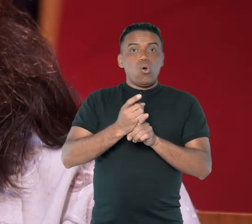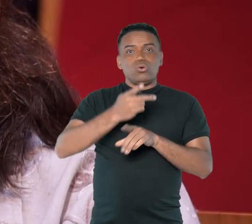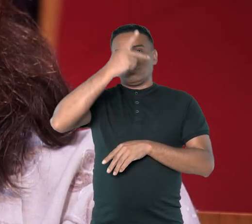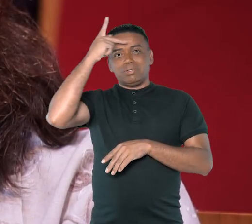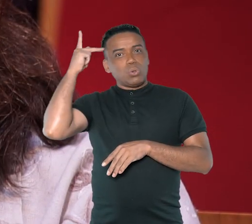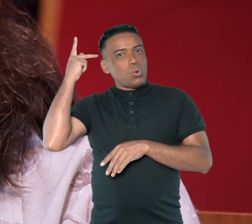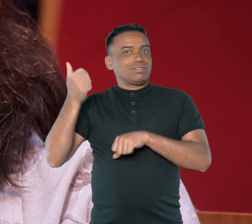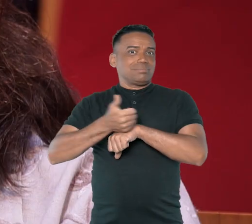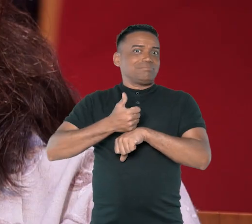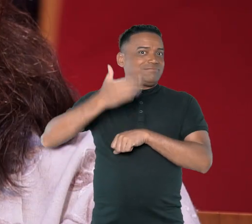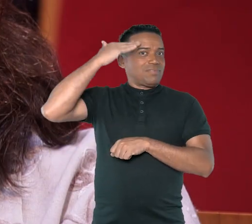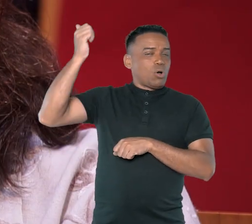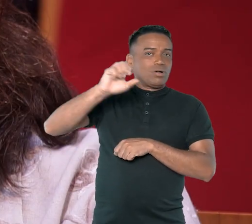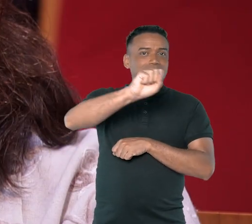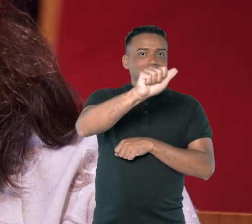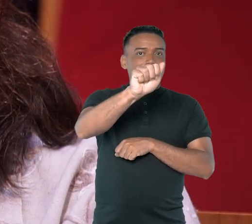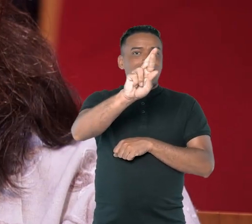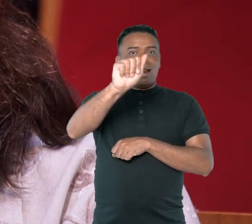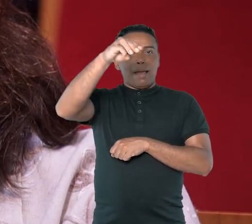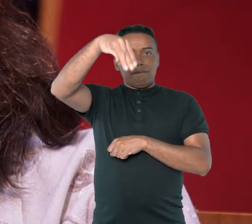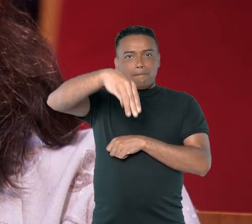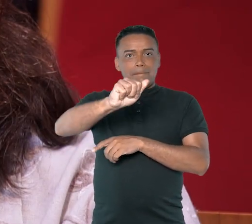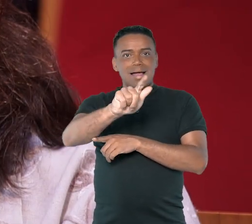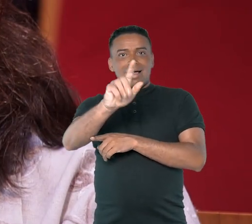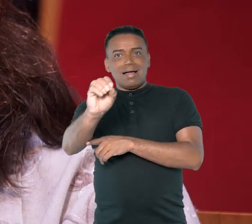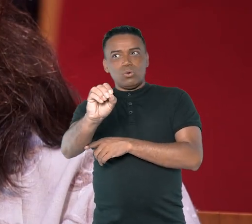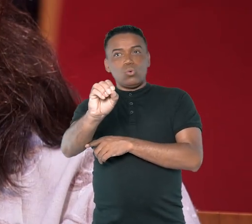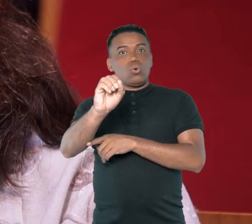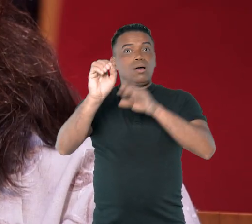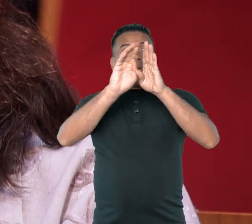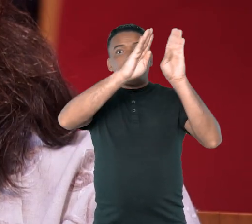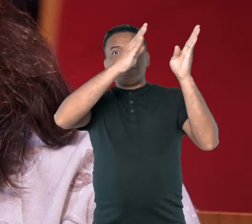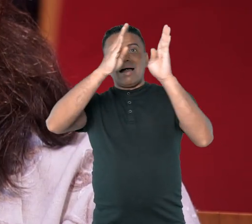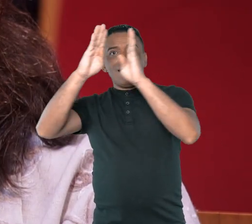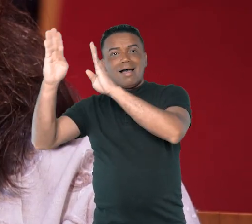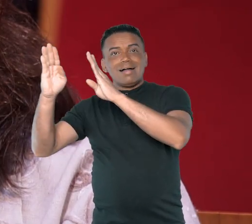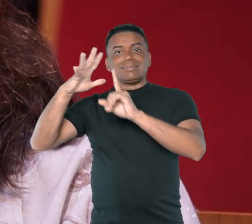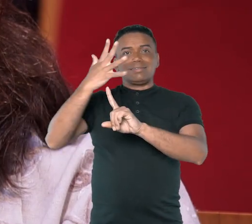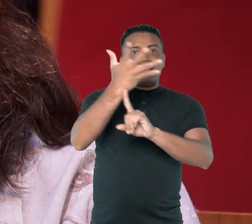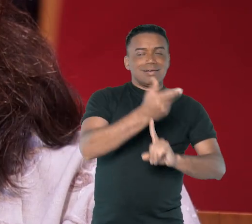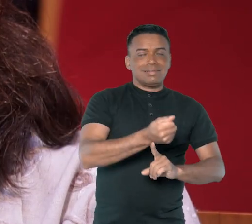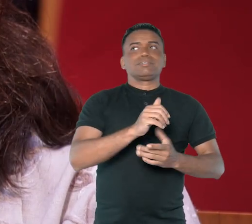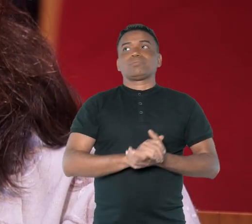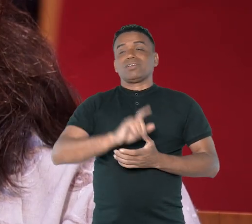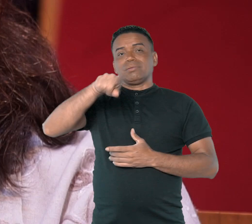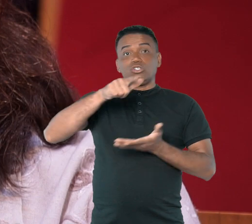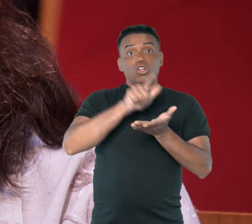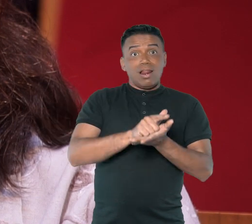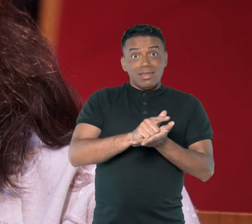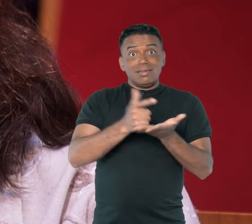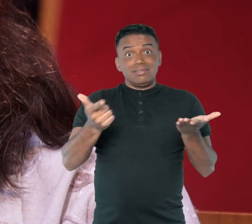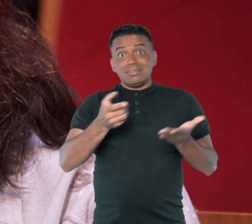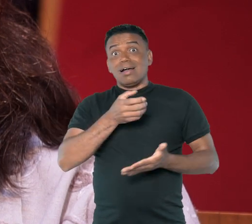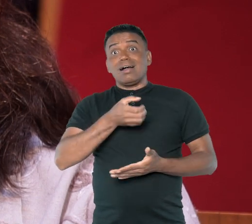vi Saramago, no Grande Teatro do Palácio das Artes. Depois, como jornalista cultural, entrevistei tantos autores, né, que